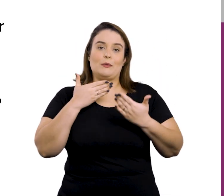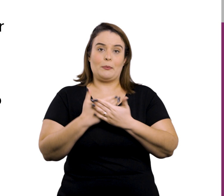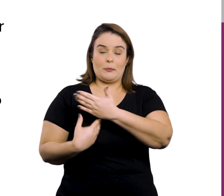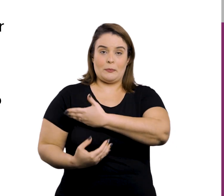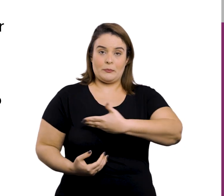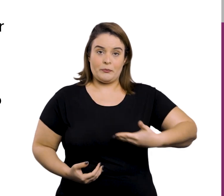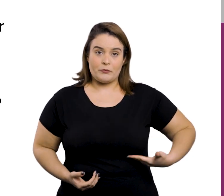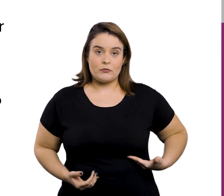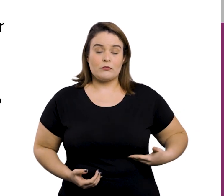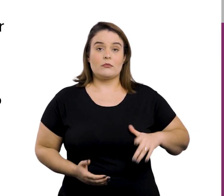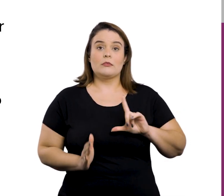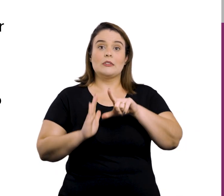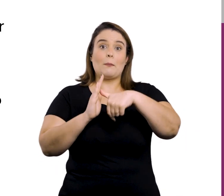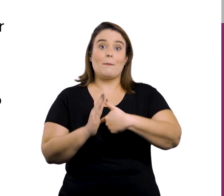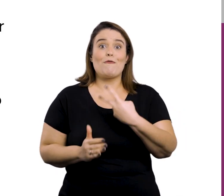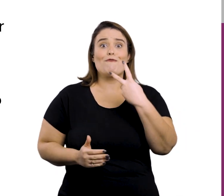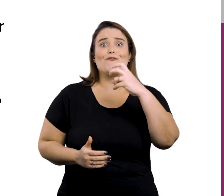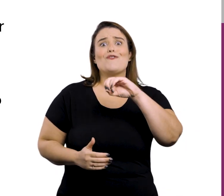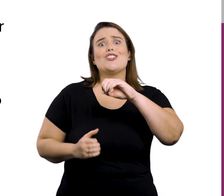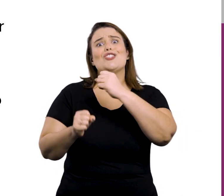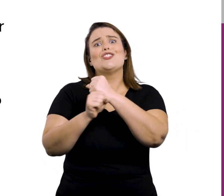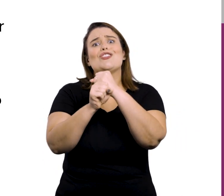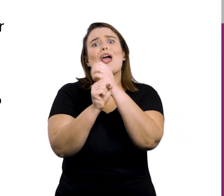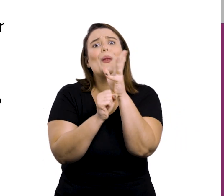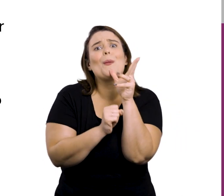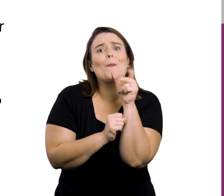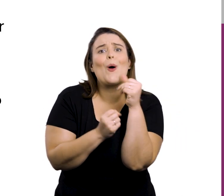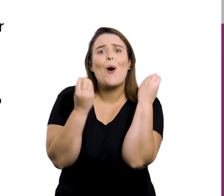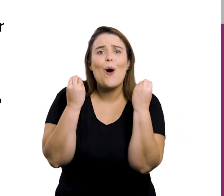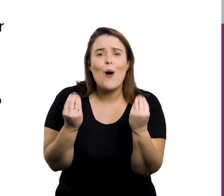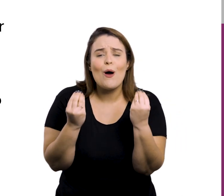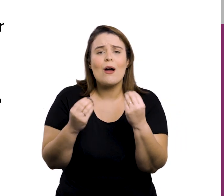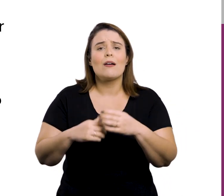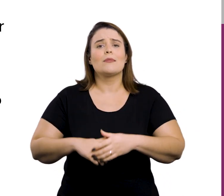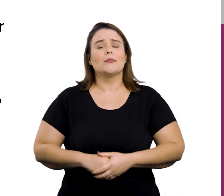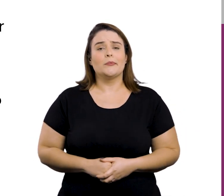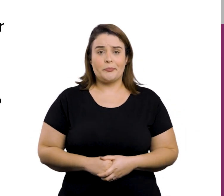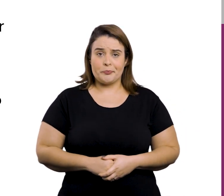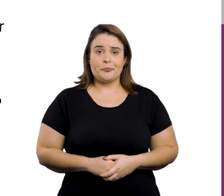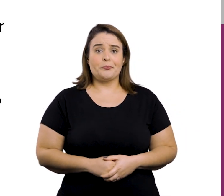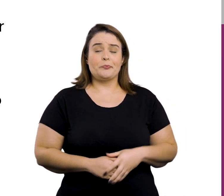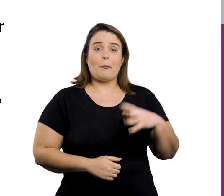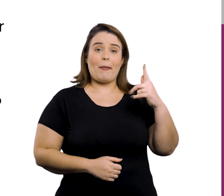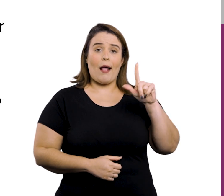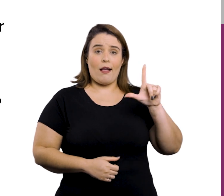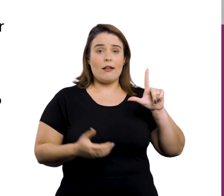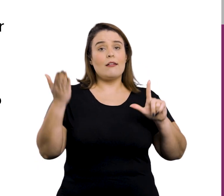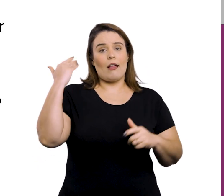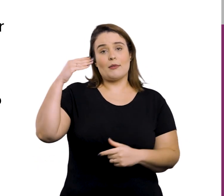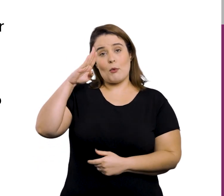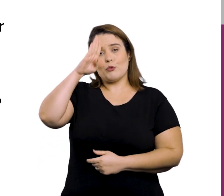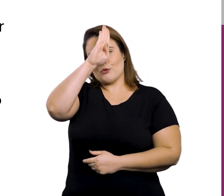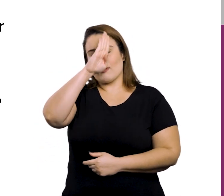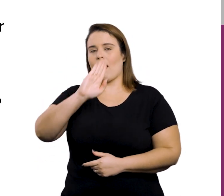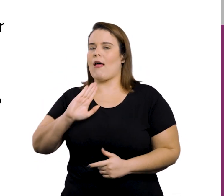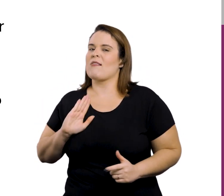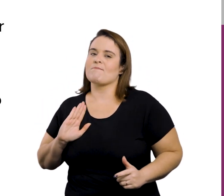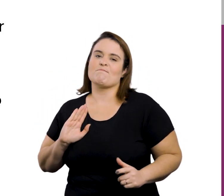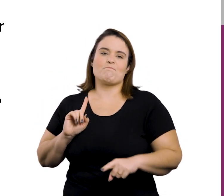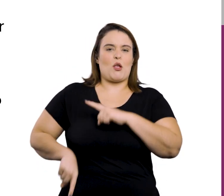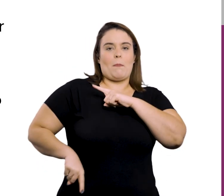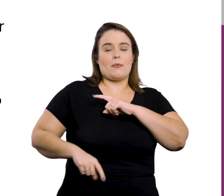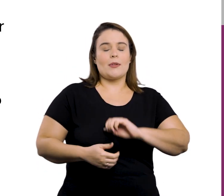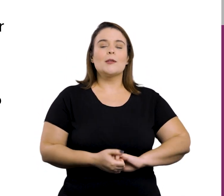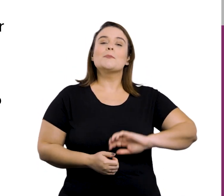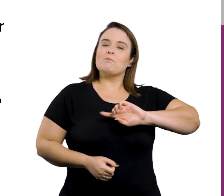de escolas públicas, após quase 20 anos de tramitação. O PL havia sido barrado por Bolsonaro, mas